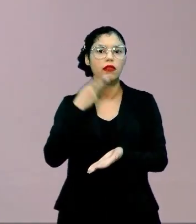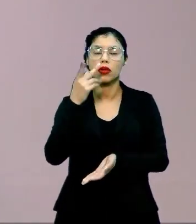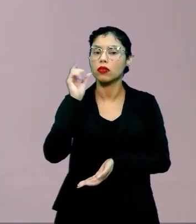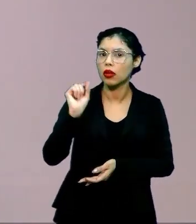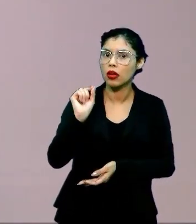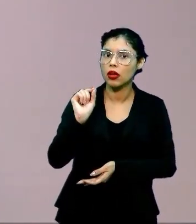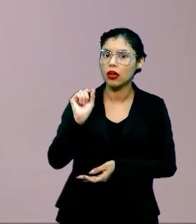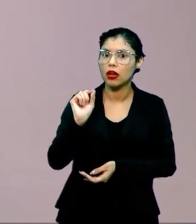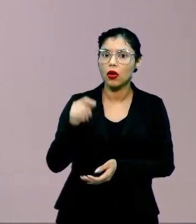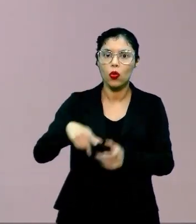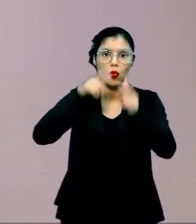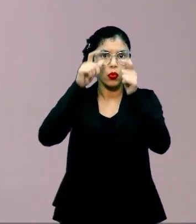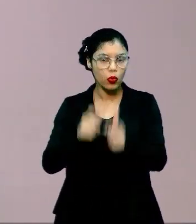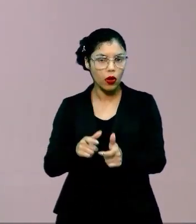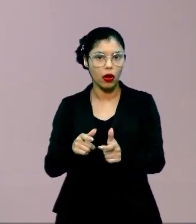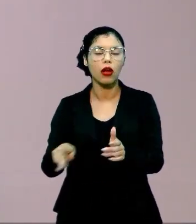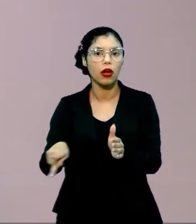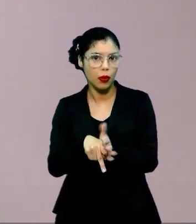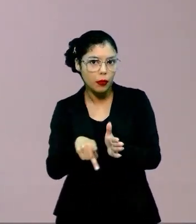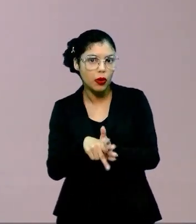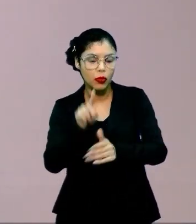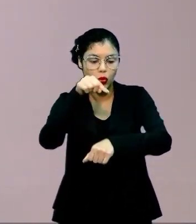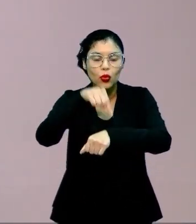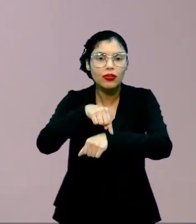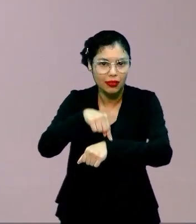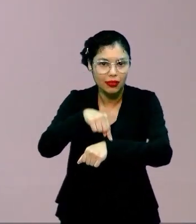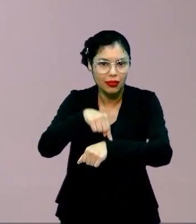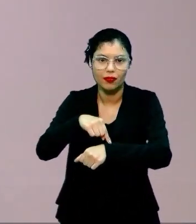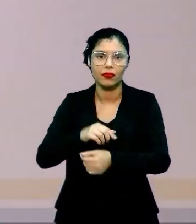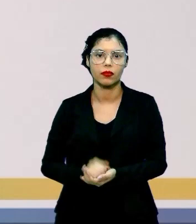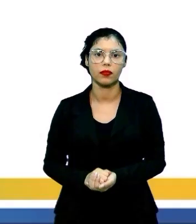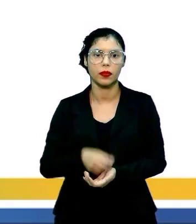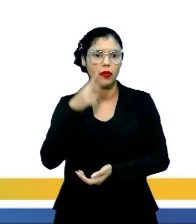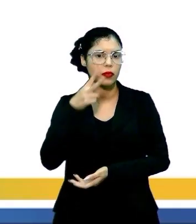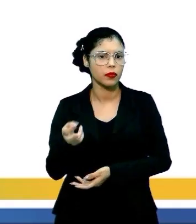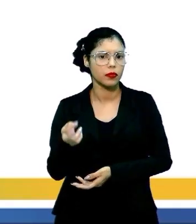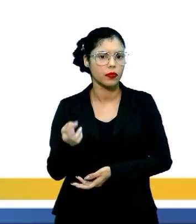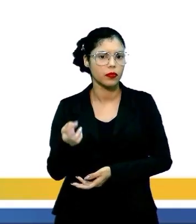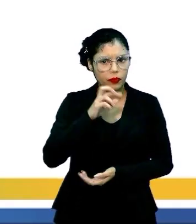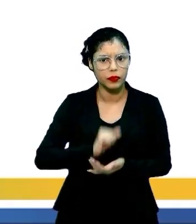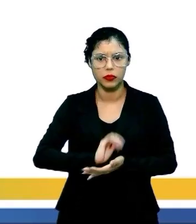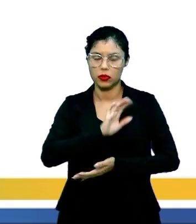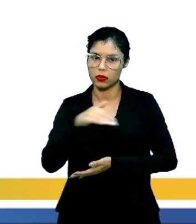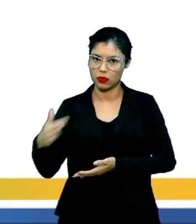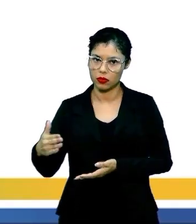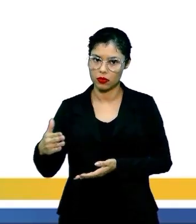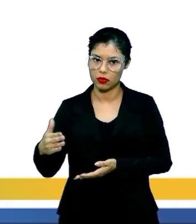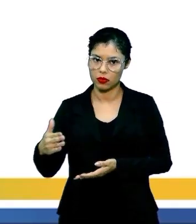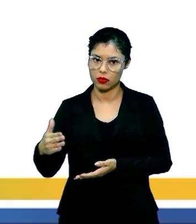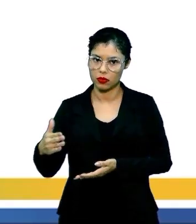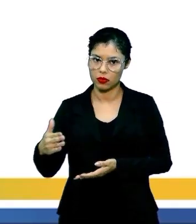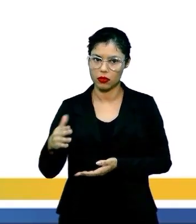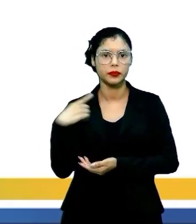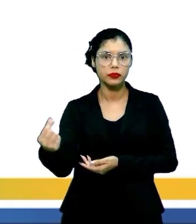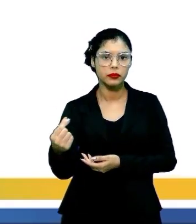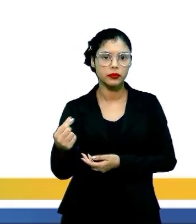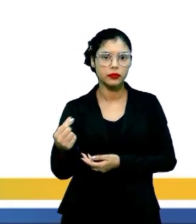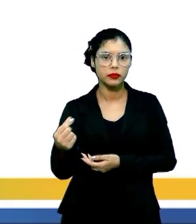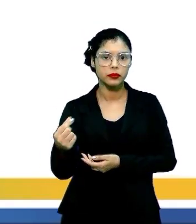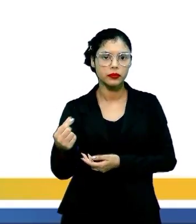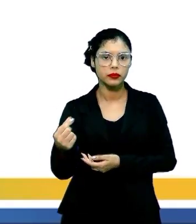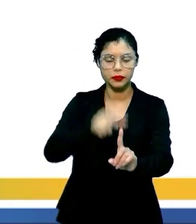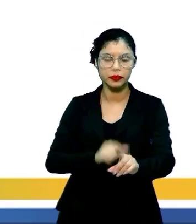da posição desse deslocamento de tempo. Vamos analisar comigo. Quando falamos em deslocamento, estamos nos